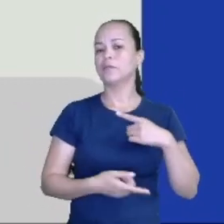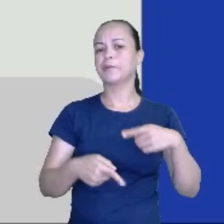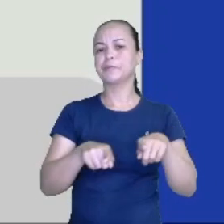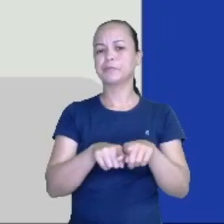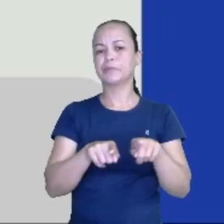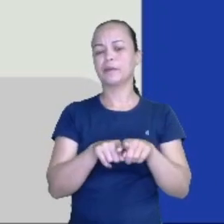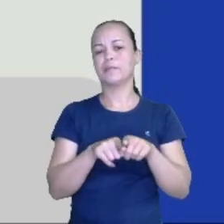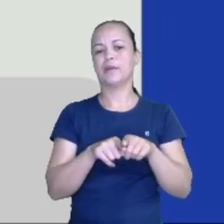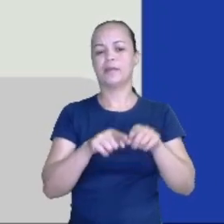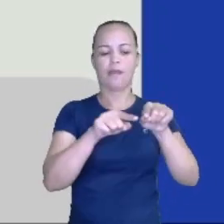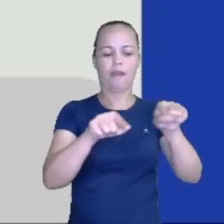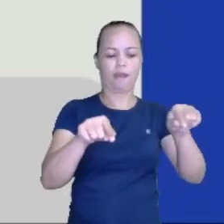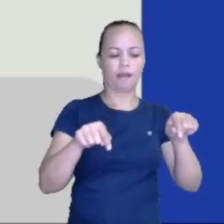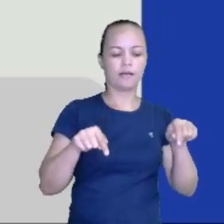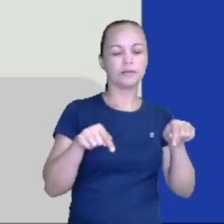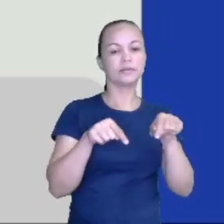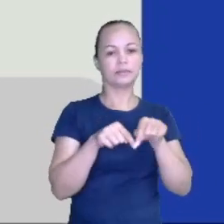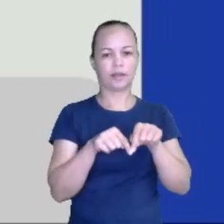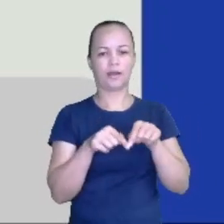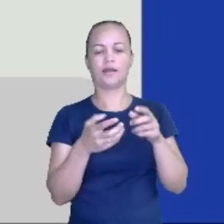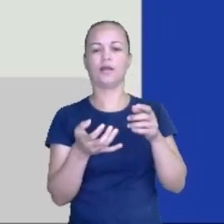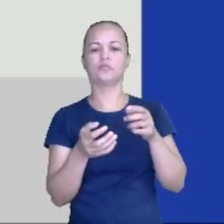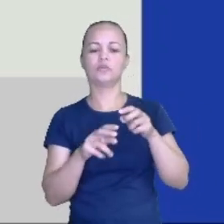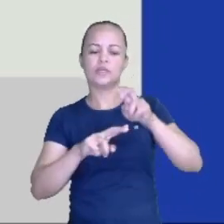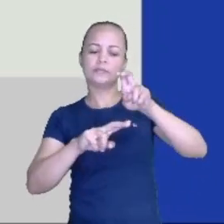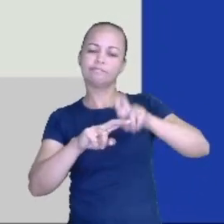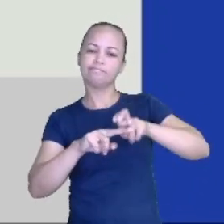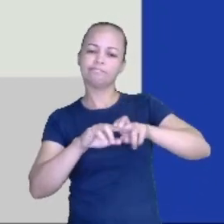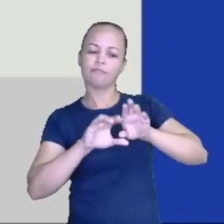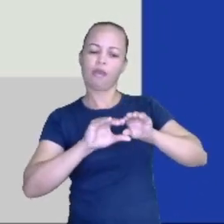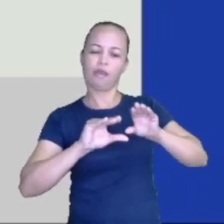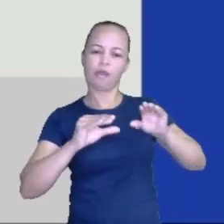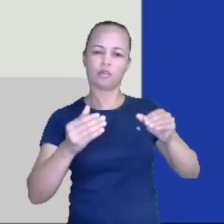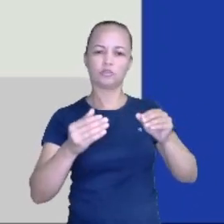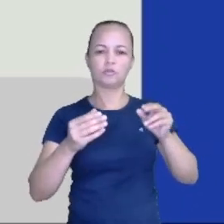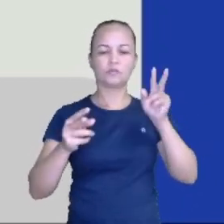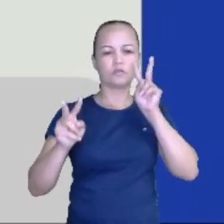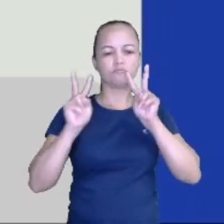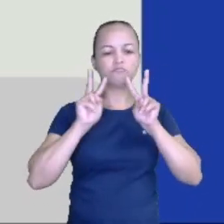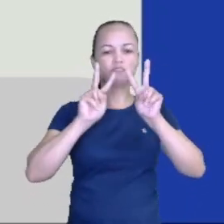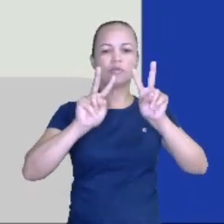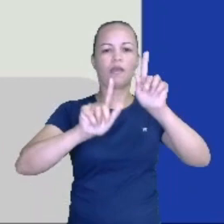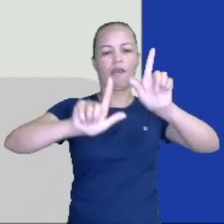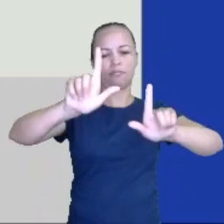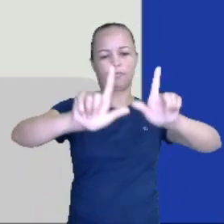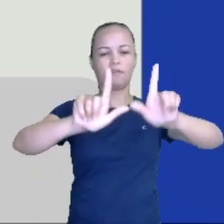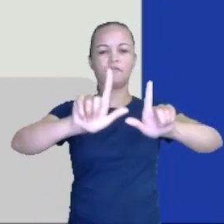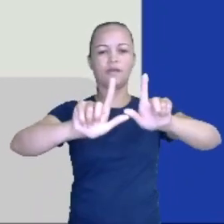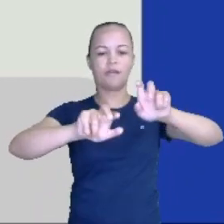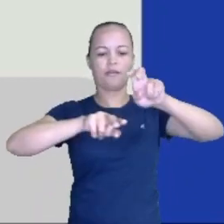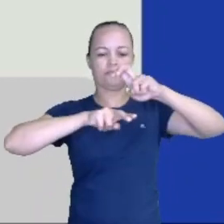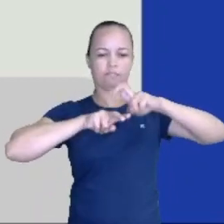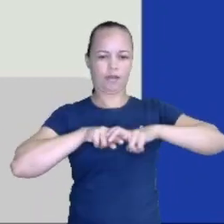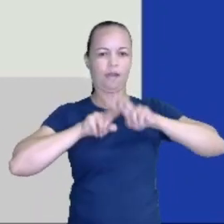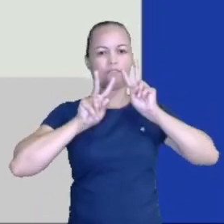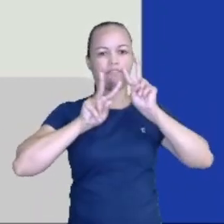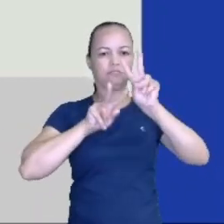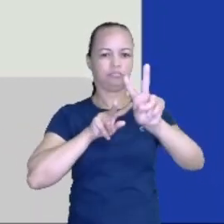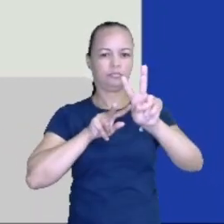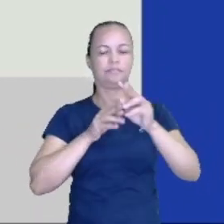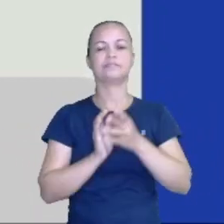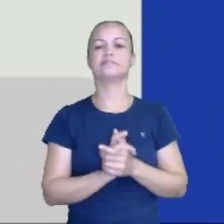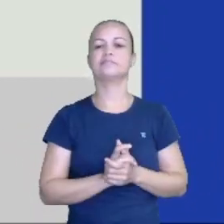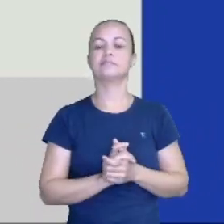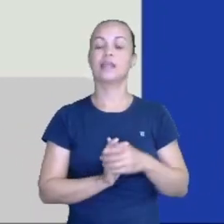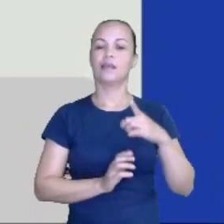a sala, onde você senta para assistir às aulas da TV, tá vendo?